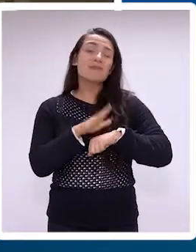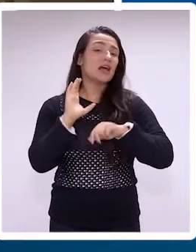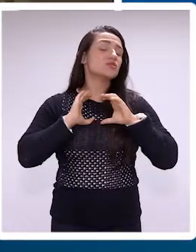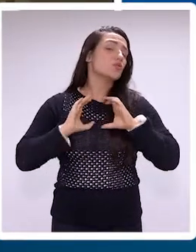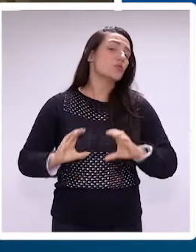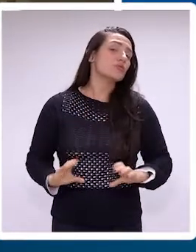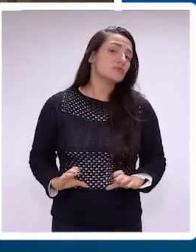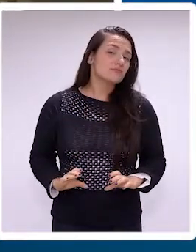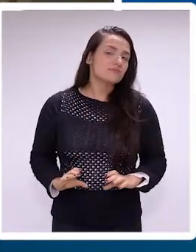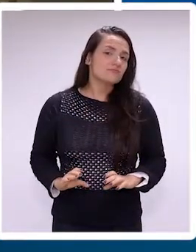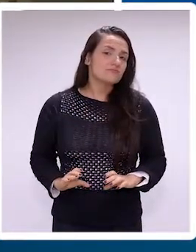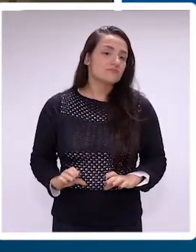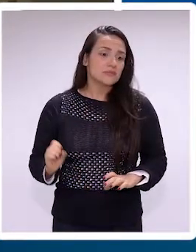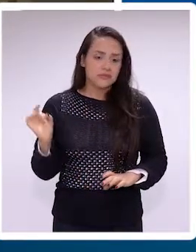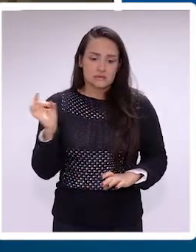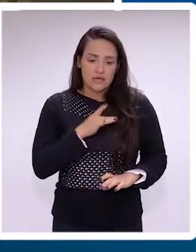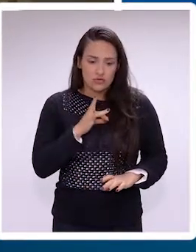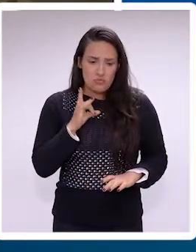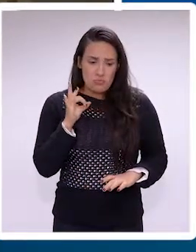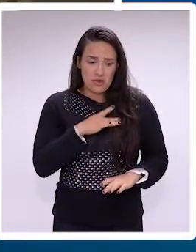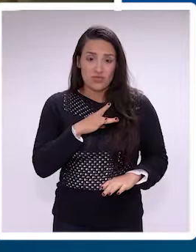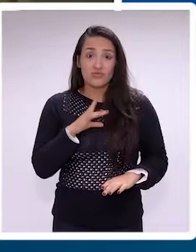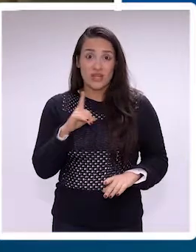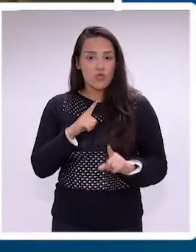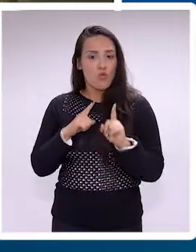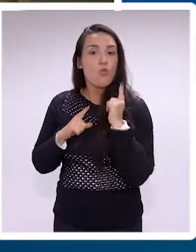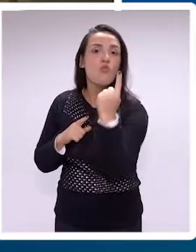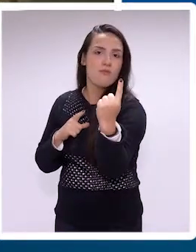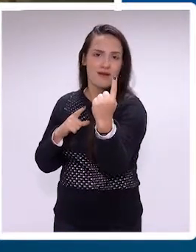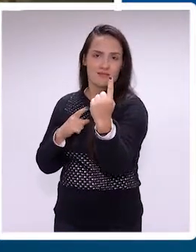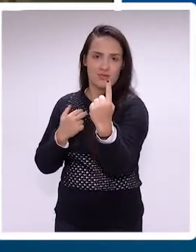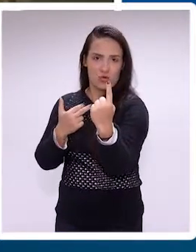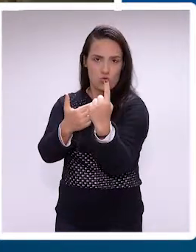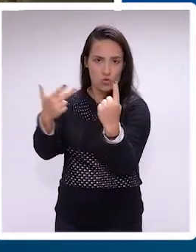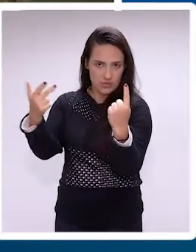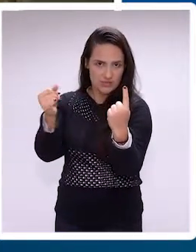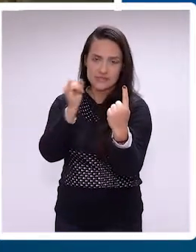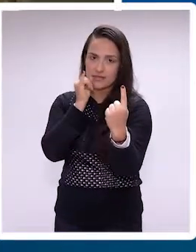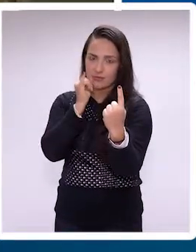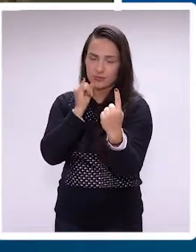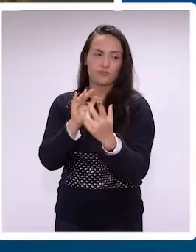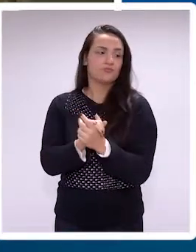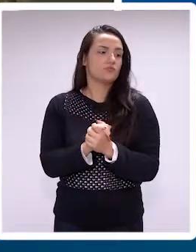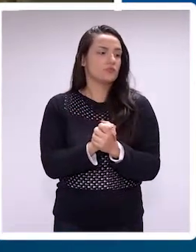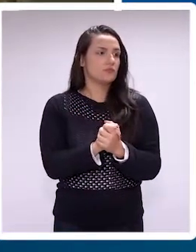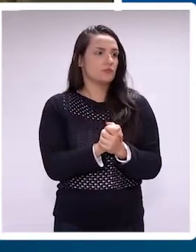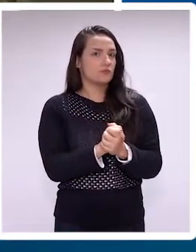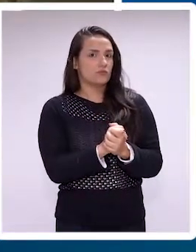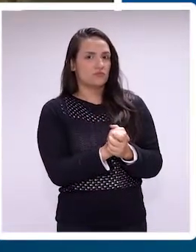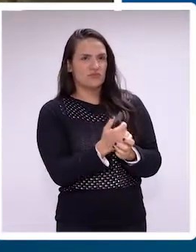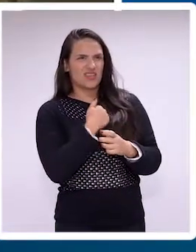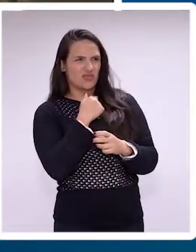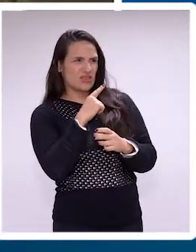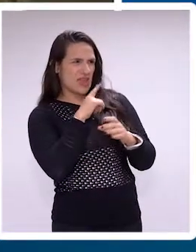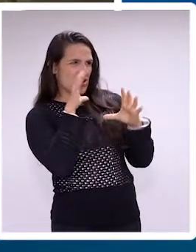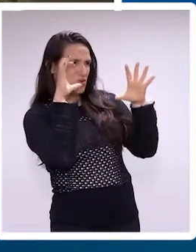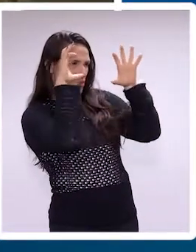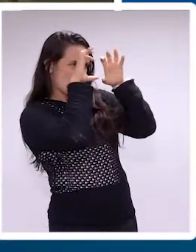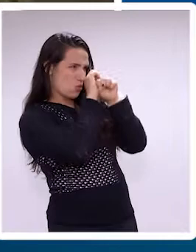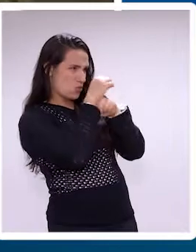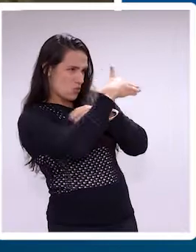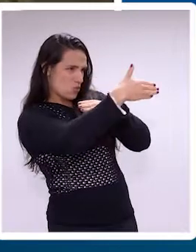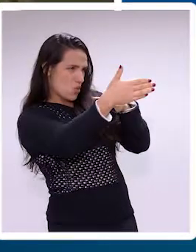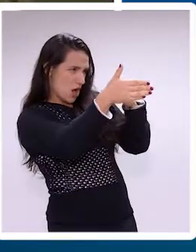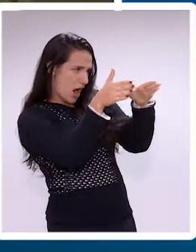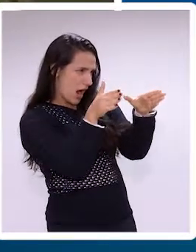eu tenho identificado do que é que eu estou com medo especificamente. Então, se eu tenho medo de coisas escuras, de